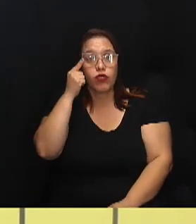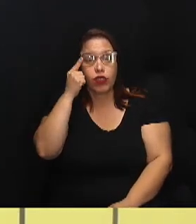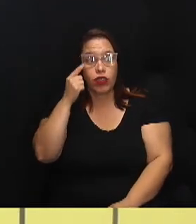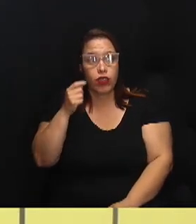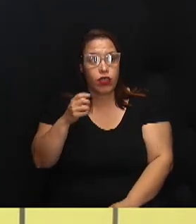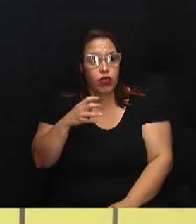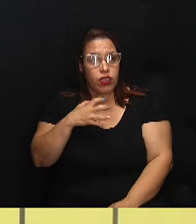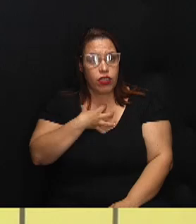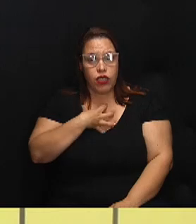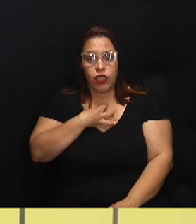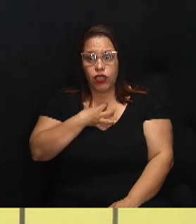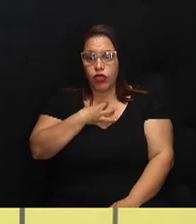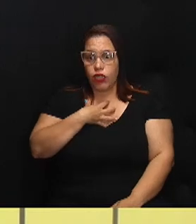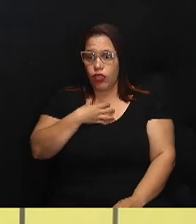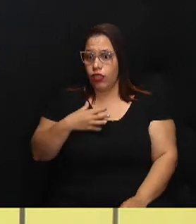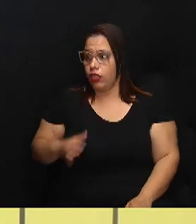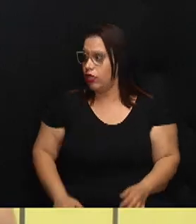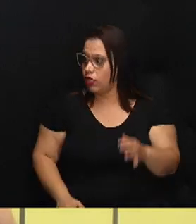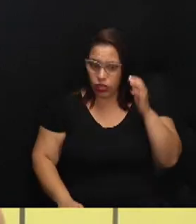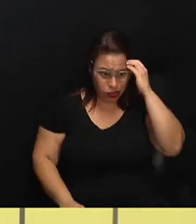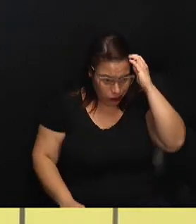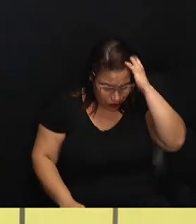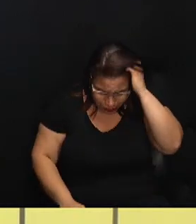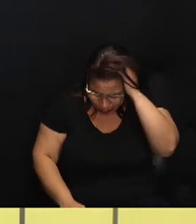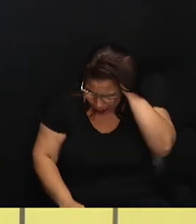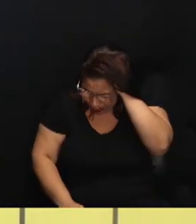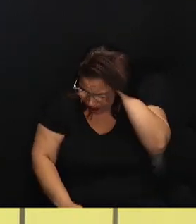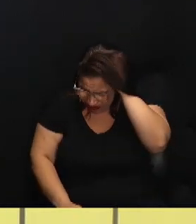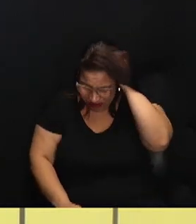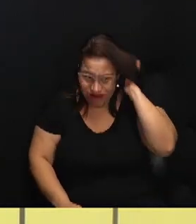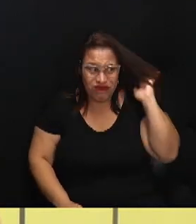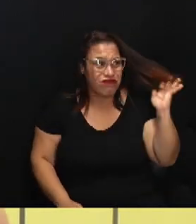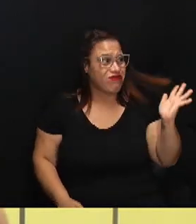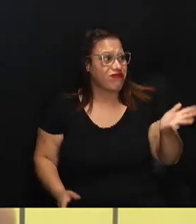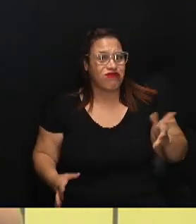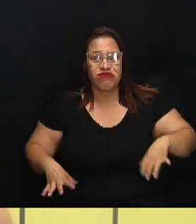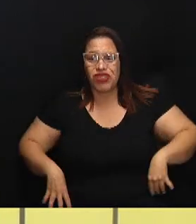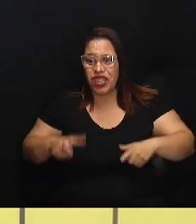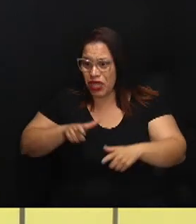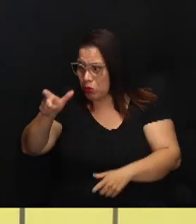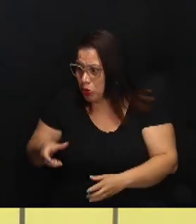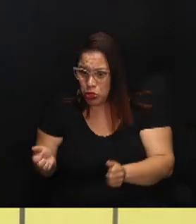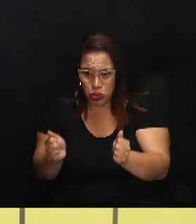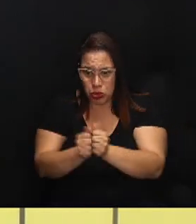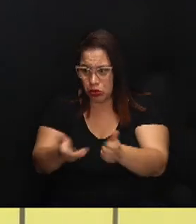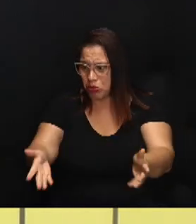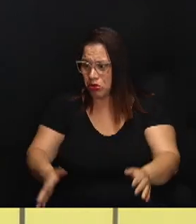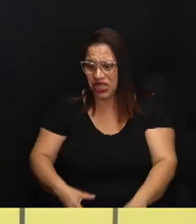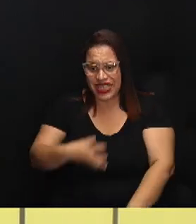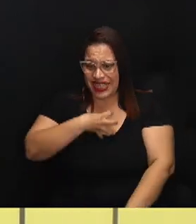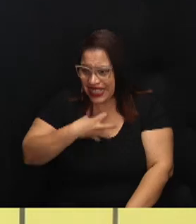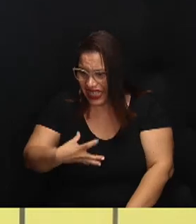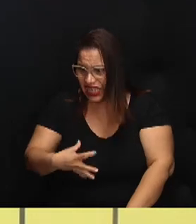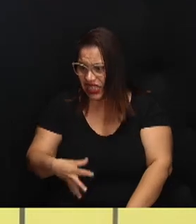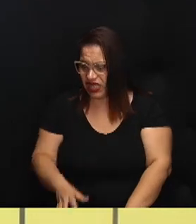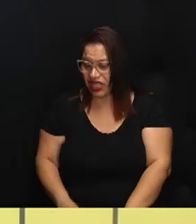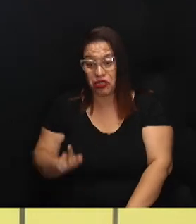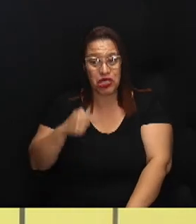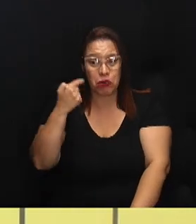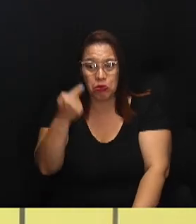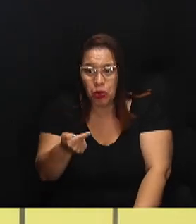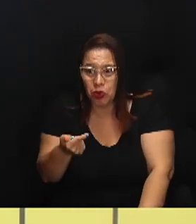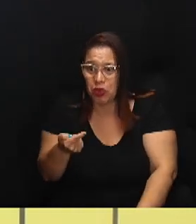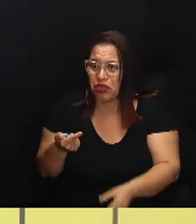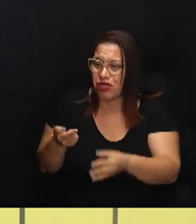choque junto com aquele pai e aquela mãe, né? Sim. Porque você se coloca ainda mais no lugar, porque você tá ali junto. E já vem aquela, será que eu serei a próxima?